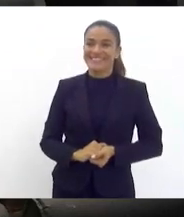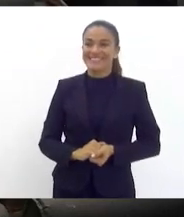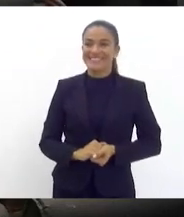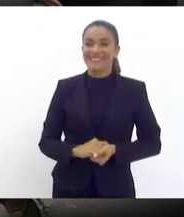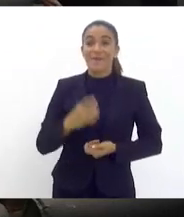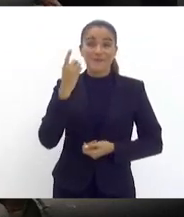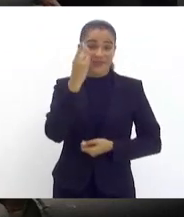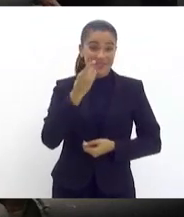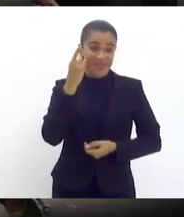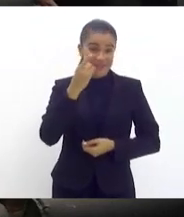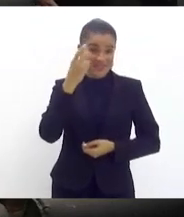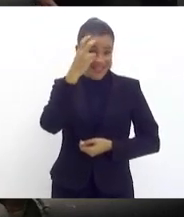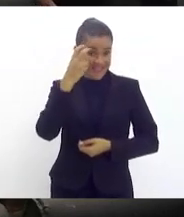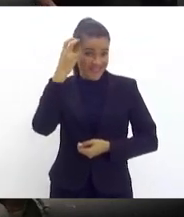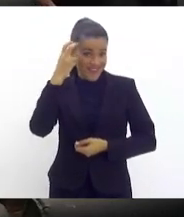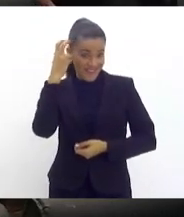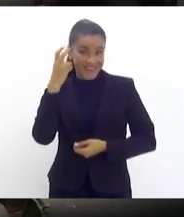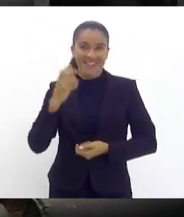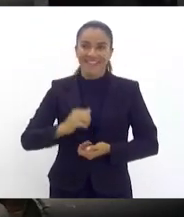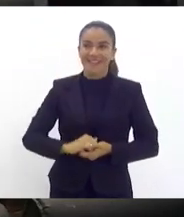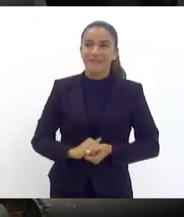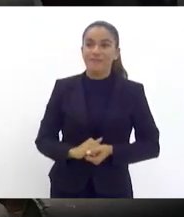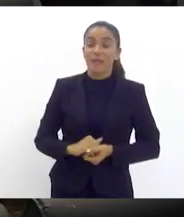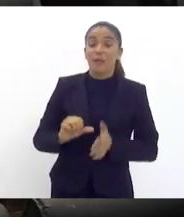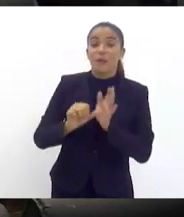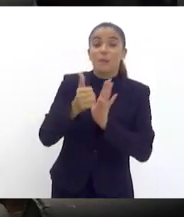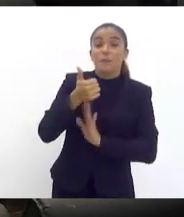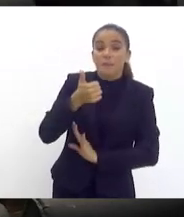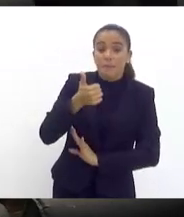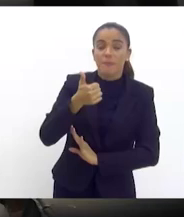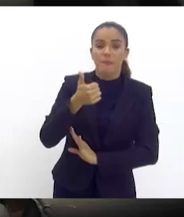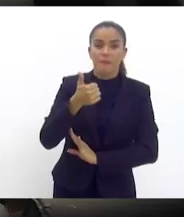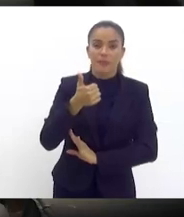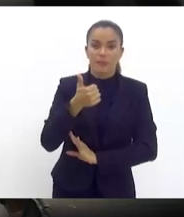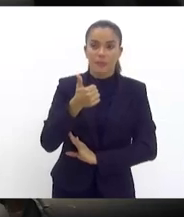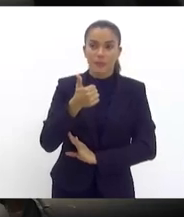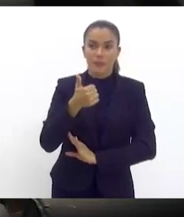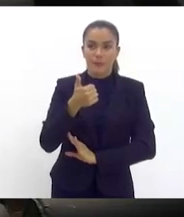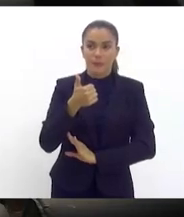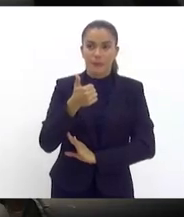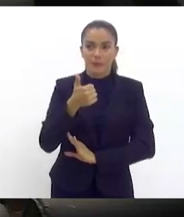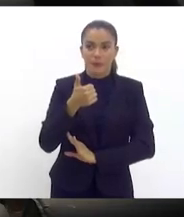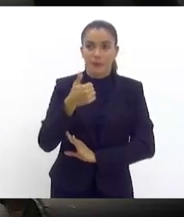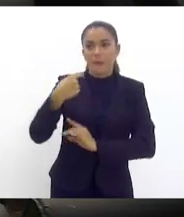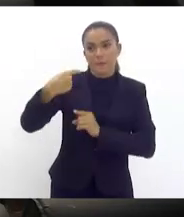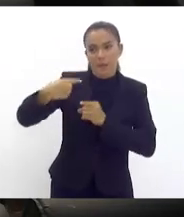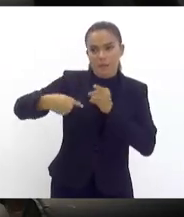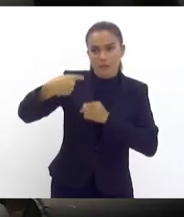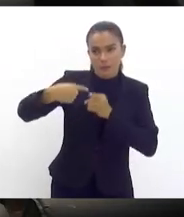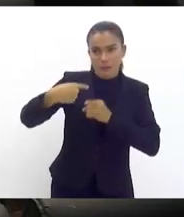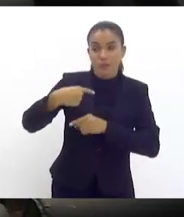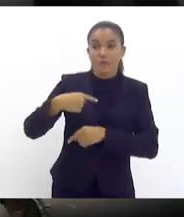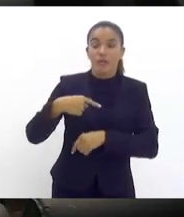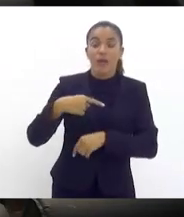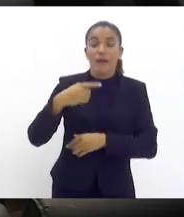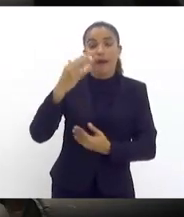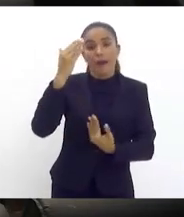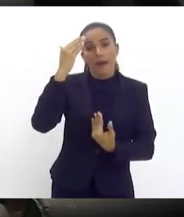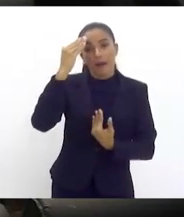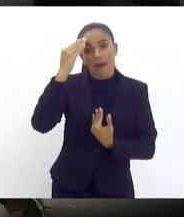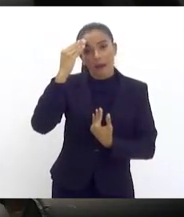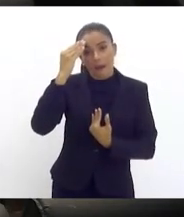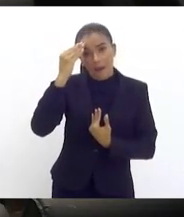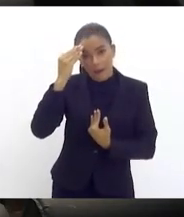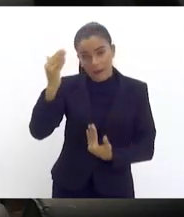deputada Verônica Lima. Presidente, eu quero, em primeiro lugar... Para discutir aqui, professor Josemar, online. Agradecer